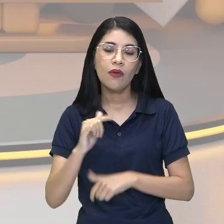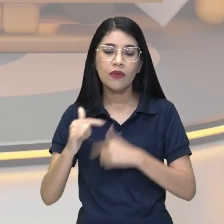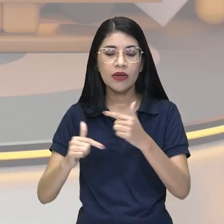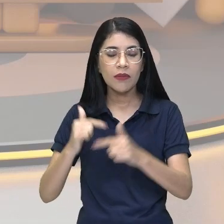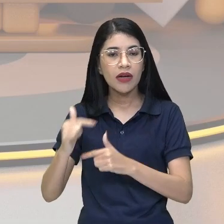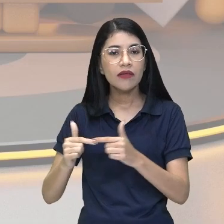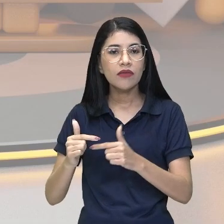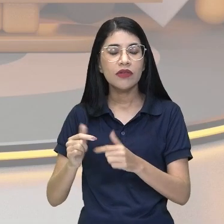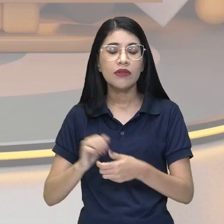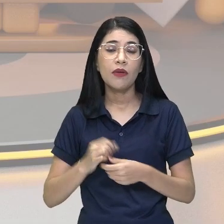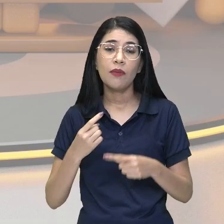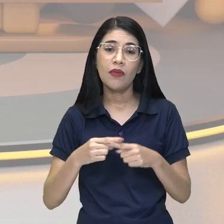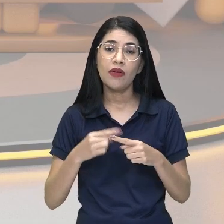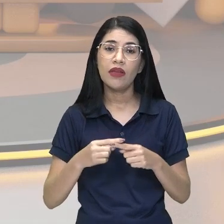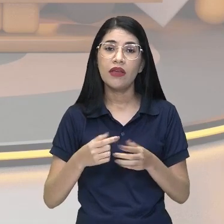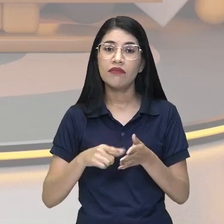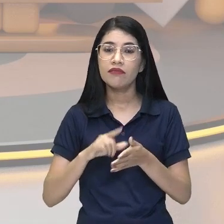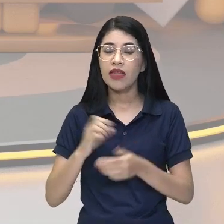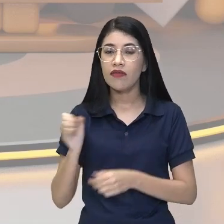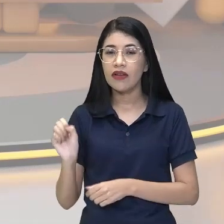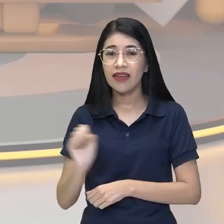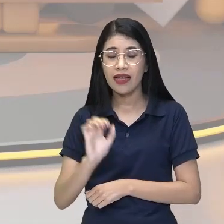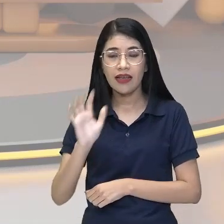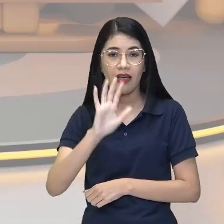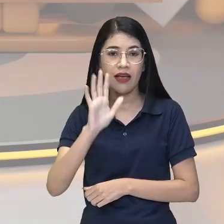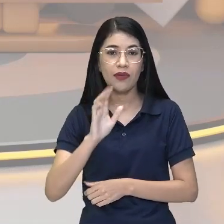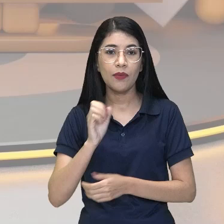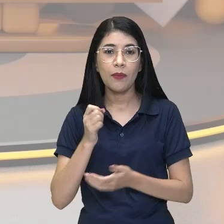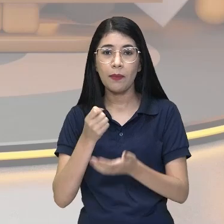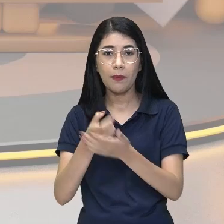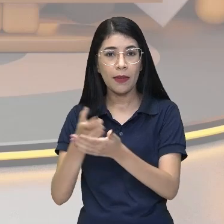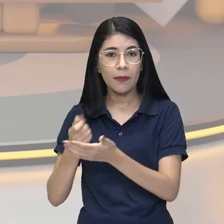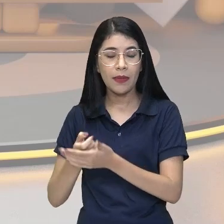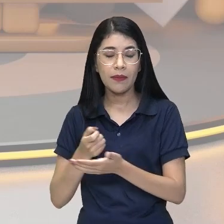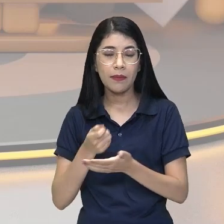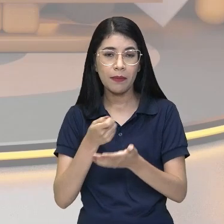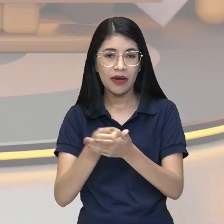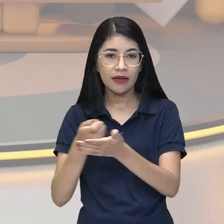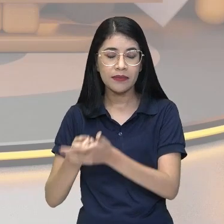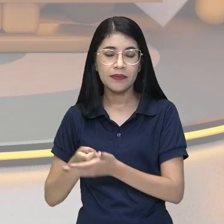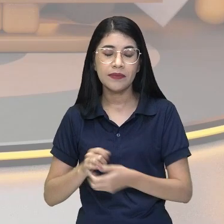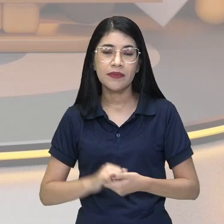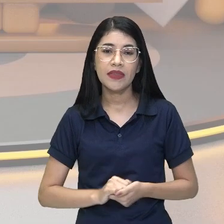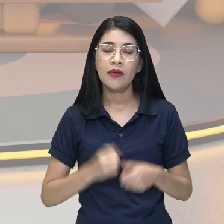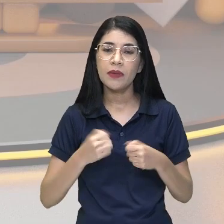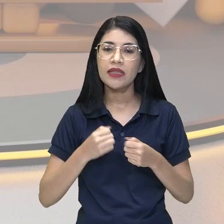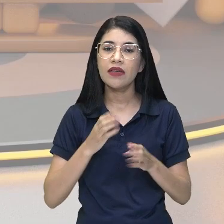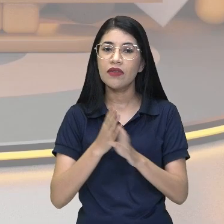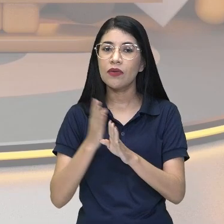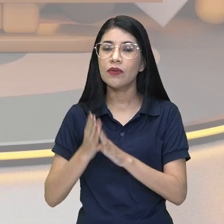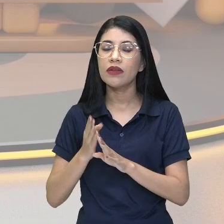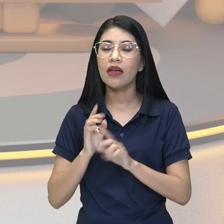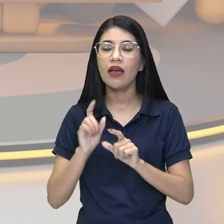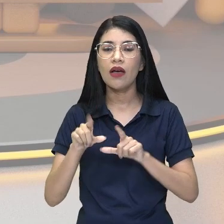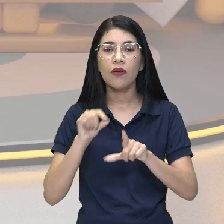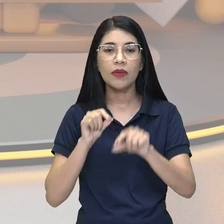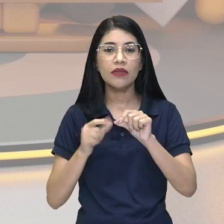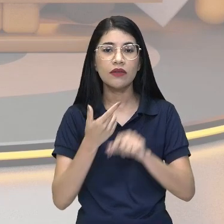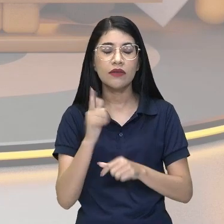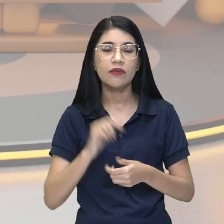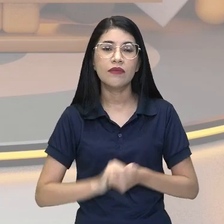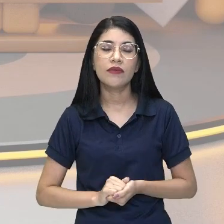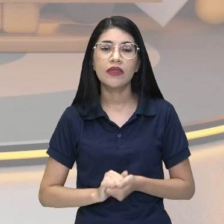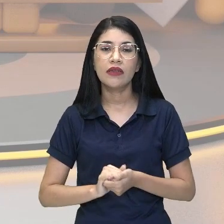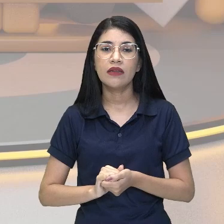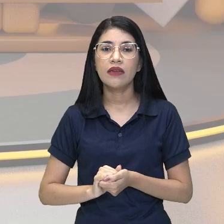estava muito cara, né? E aí nós vamos ter outras alternativas. O fazendeiro e senador Nicolau